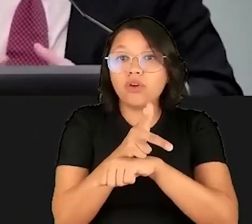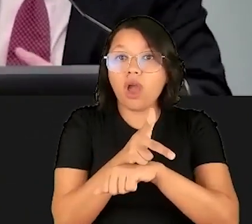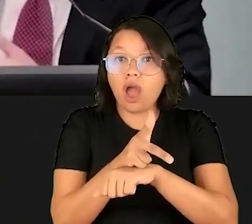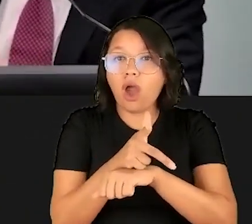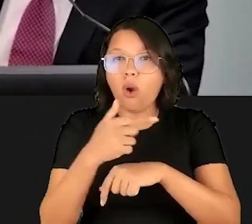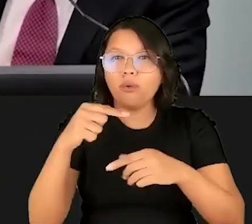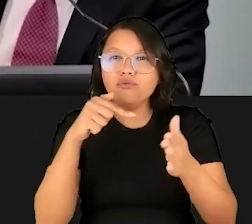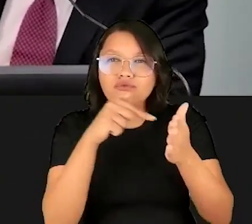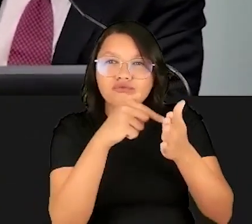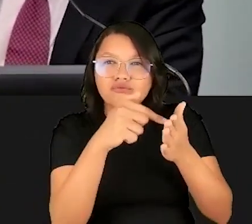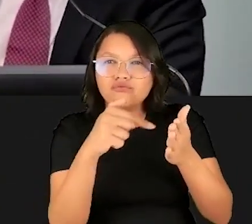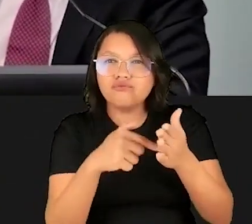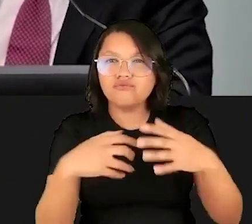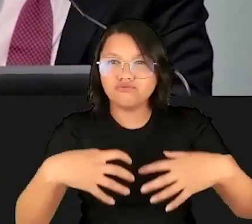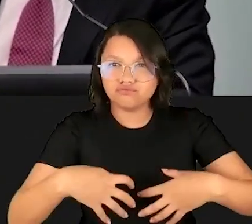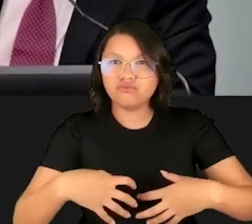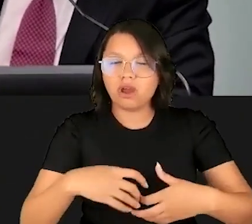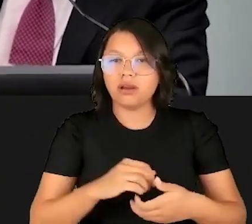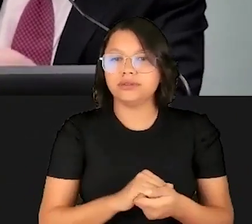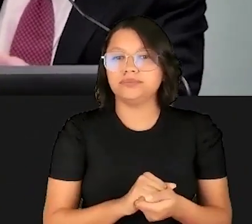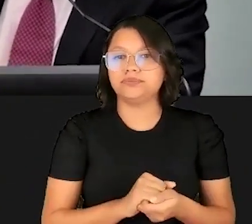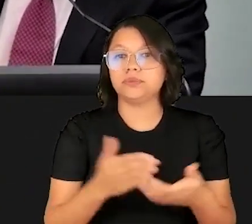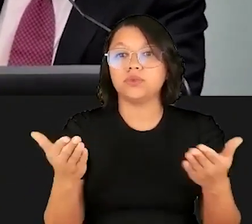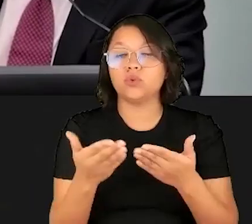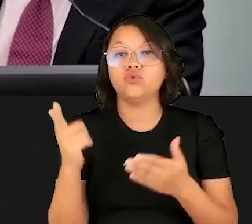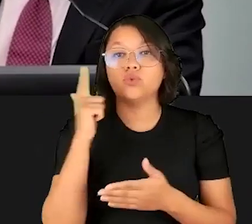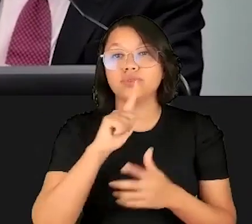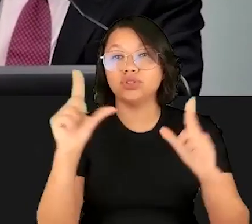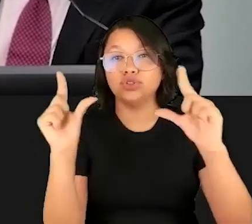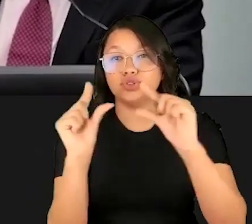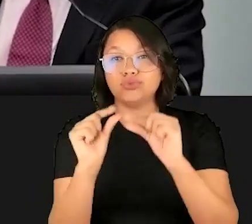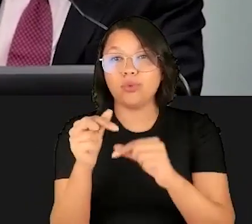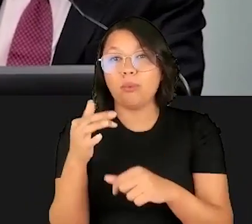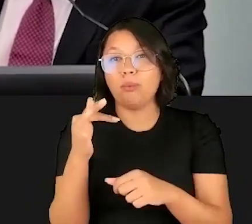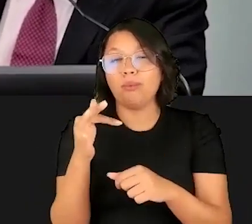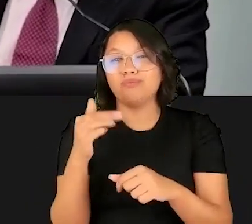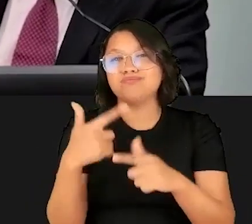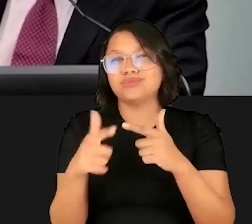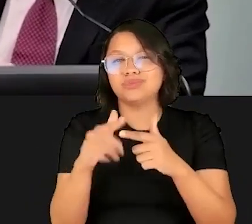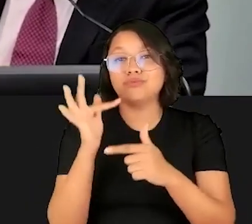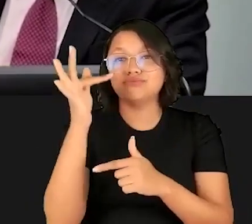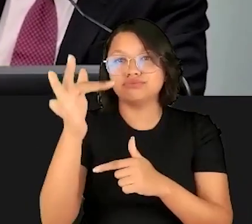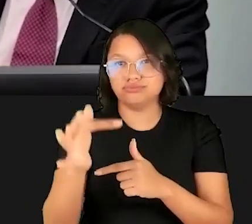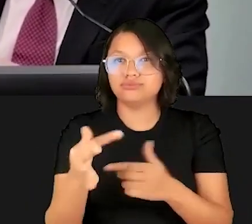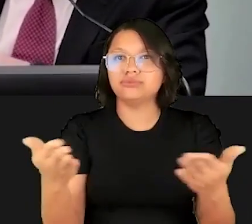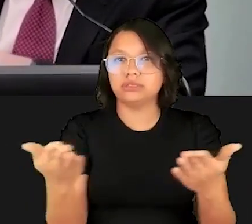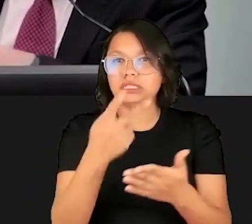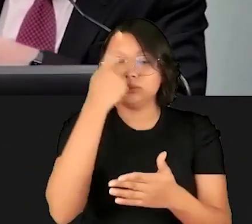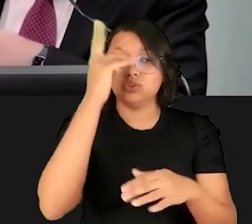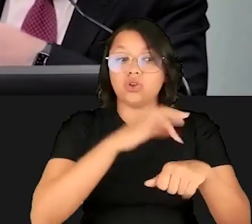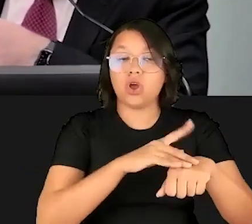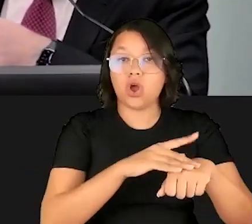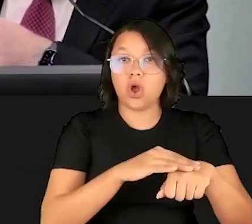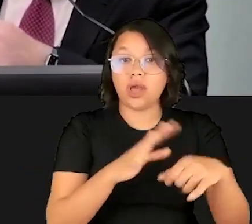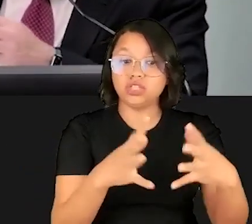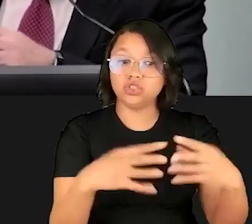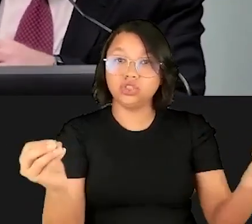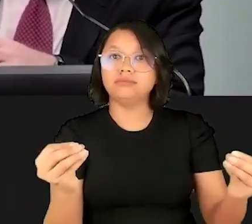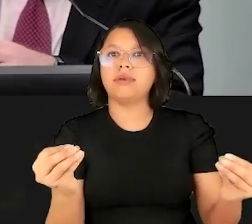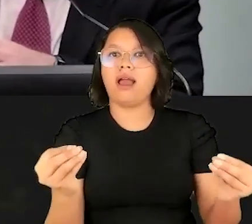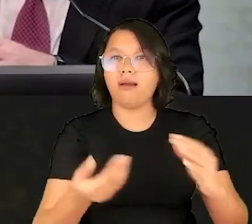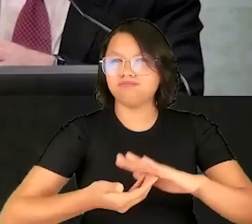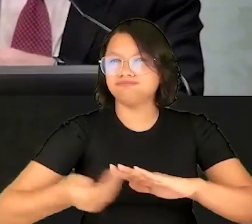que a técnica traz aos pacientes, além de trazer, obviamente, o sucesso da eliminação da doença.